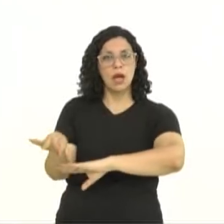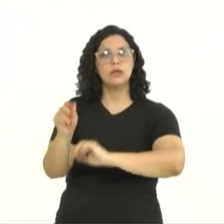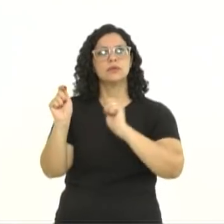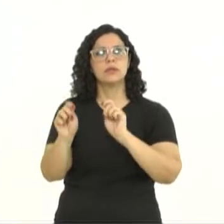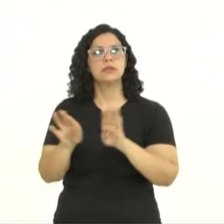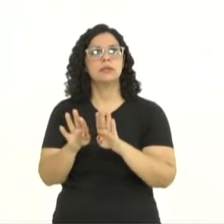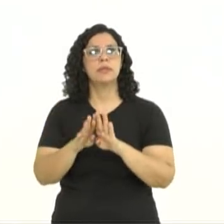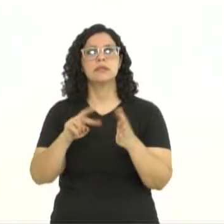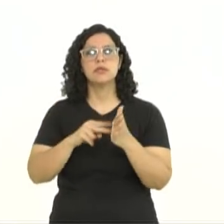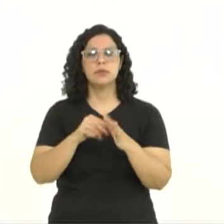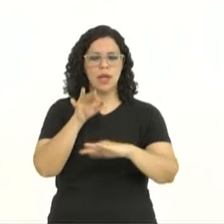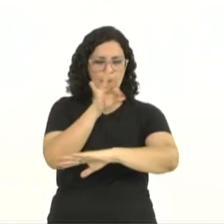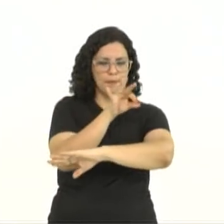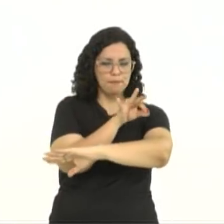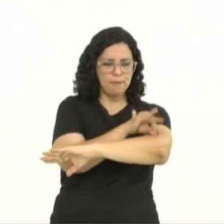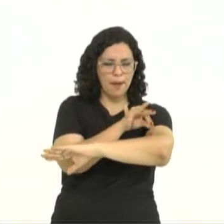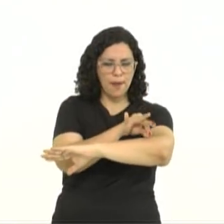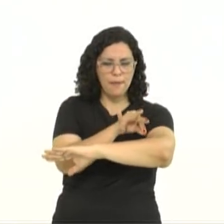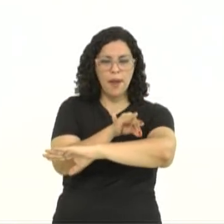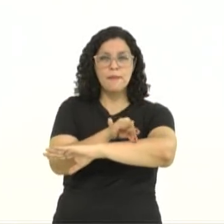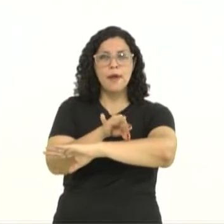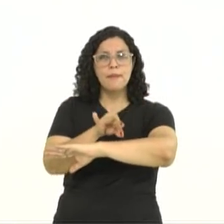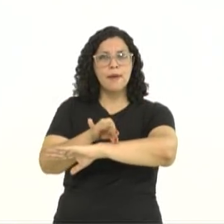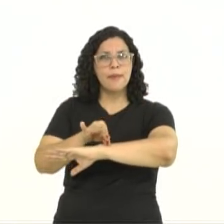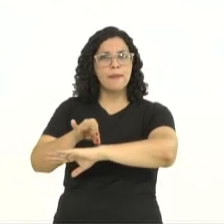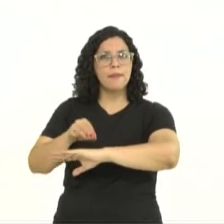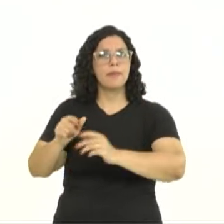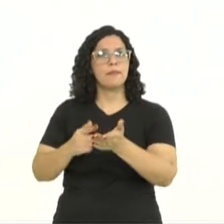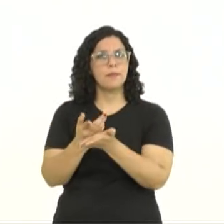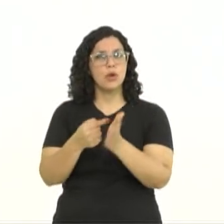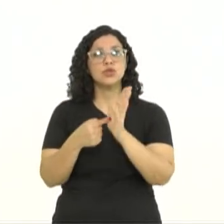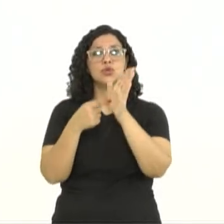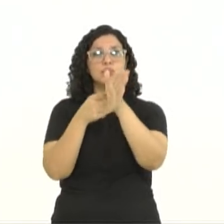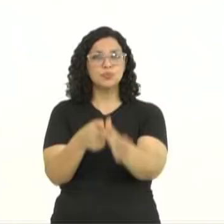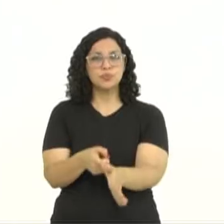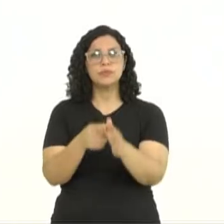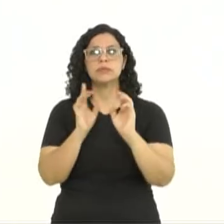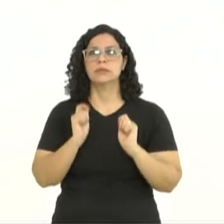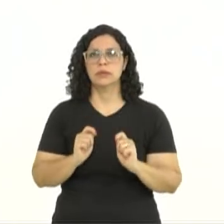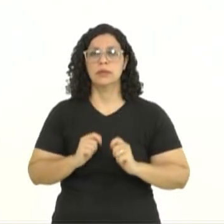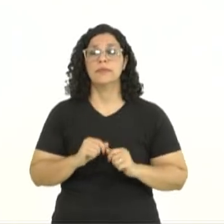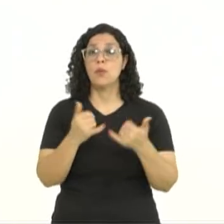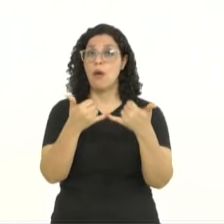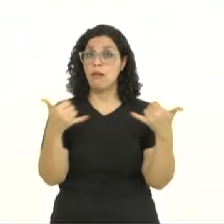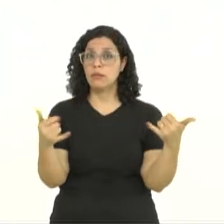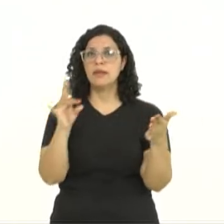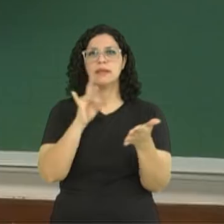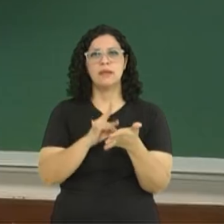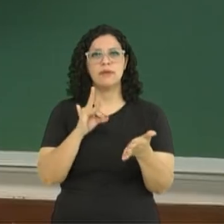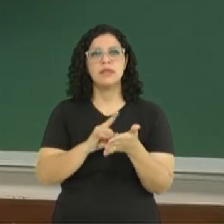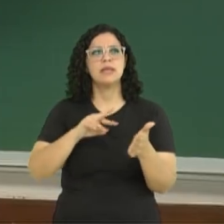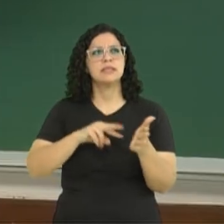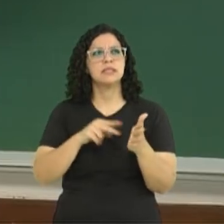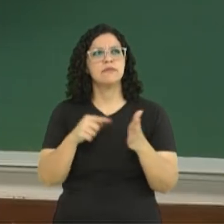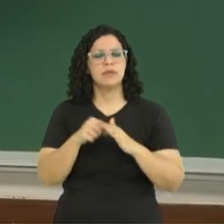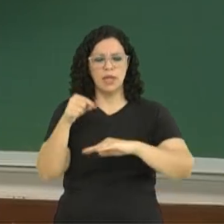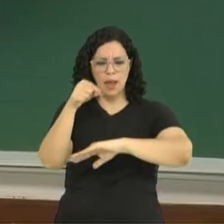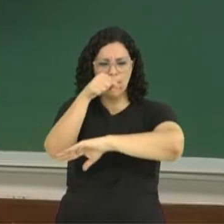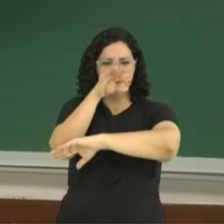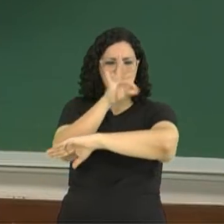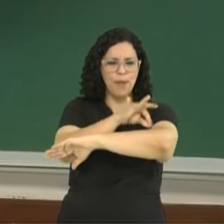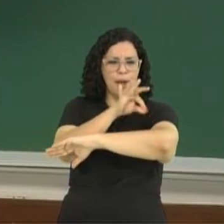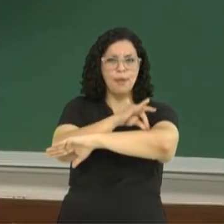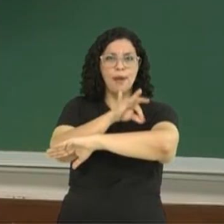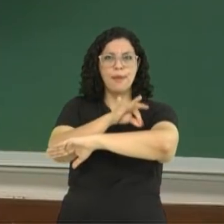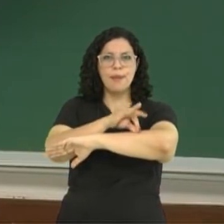Uma sequência finita de pontos, um elemento visual que demonstra um direcionamento. A linha, na verdade, gente, é uma sequência de pontos.